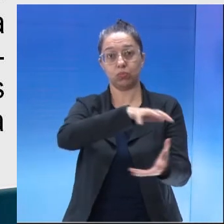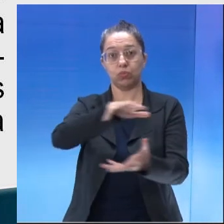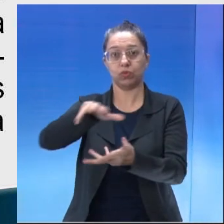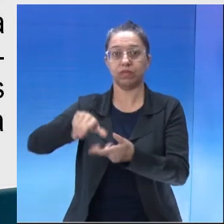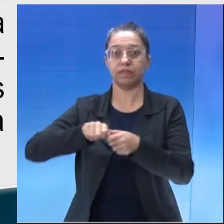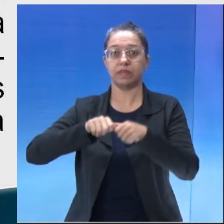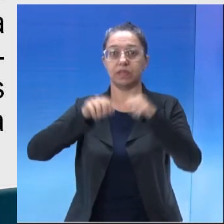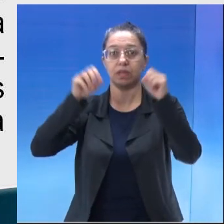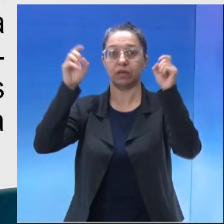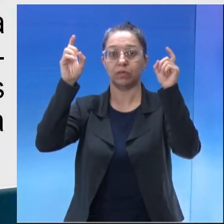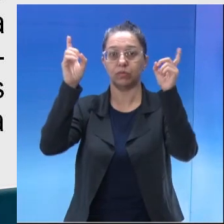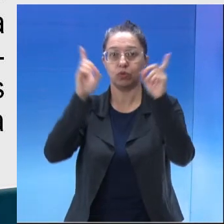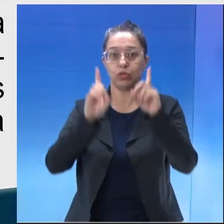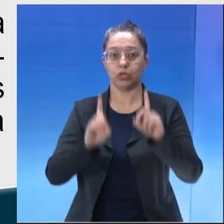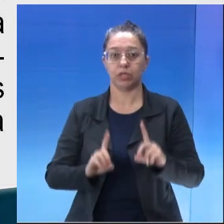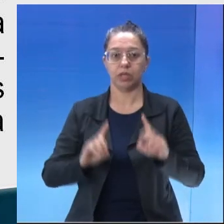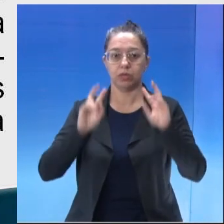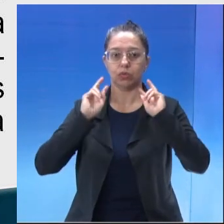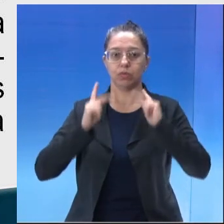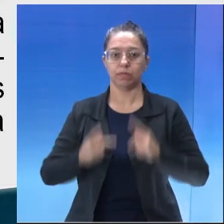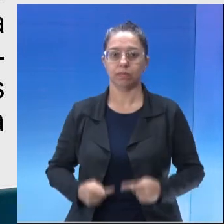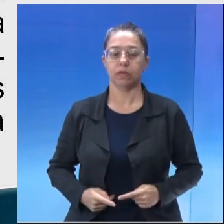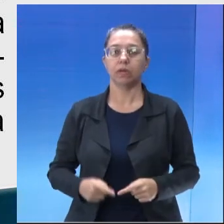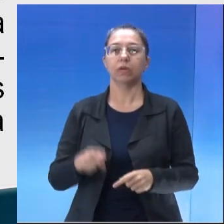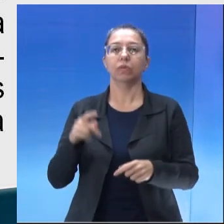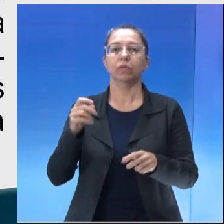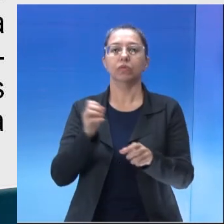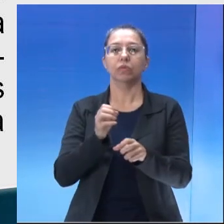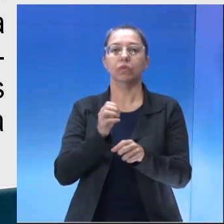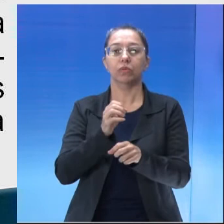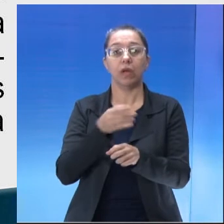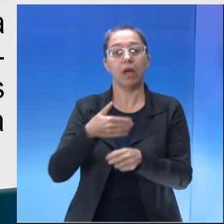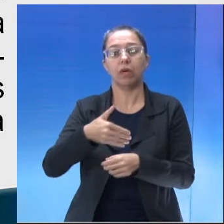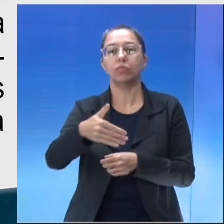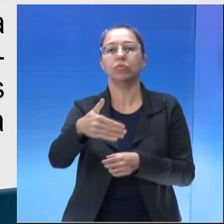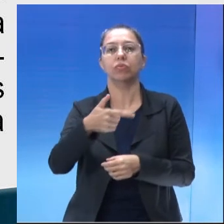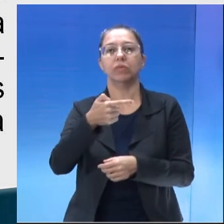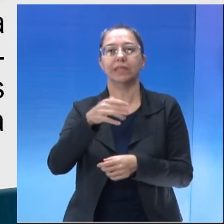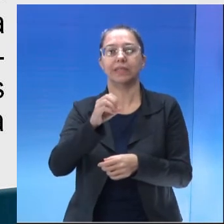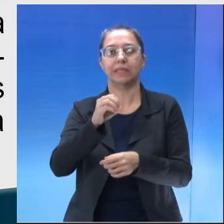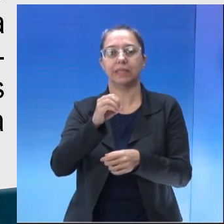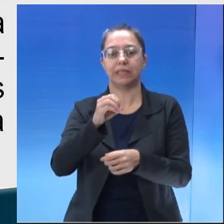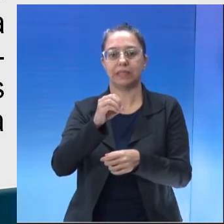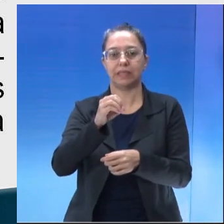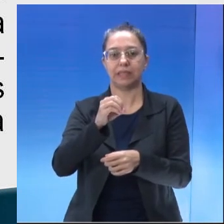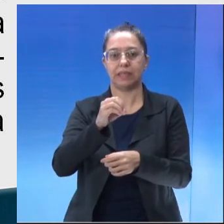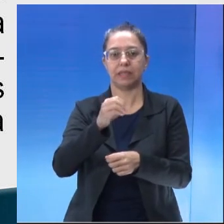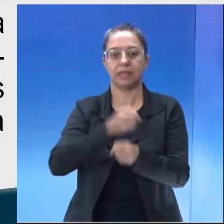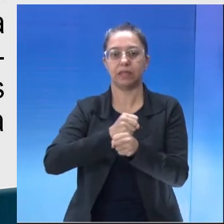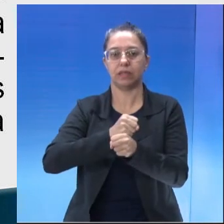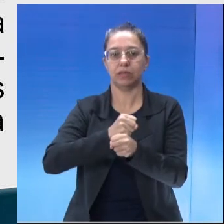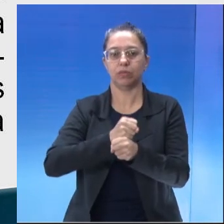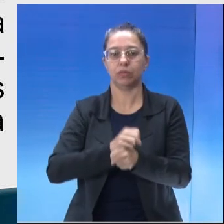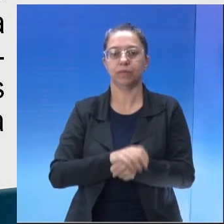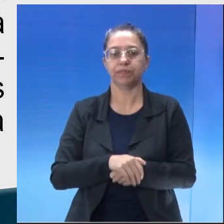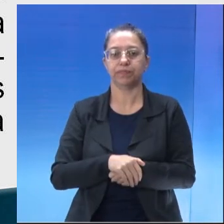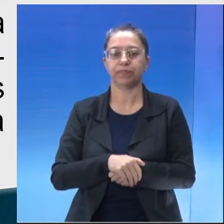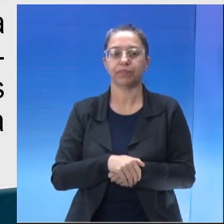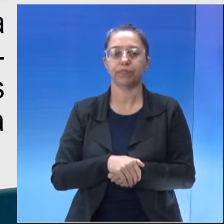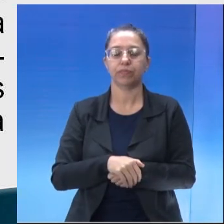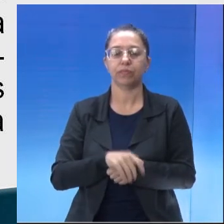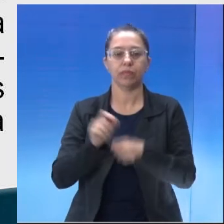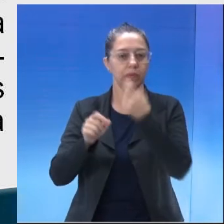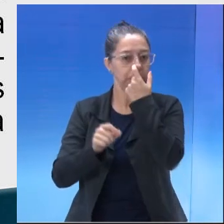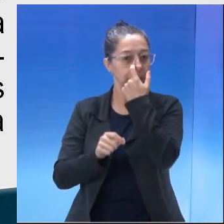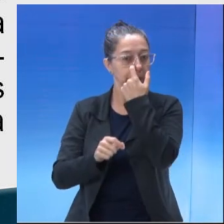Humanos está completando 70 anos, em tempos de desafios crescentes, quando o ódio, a discriminação